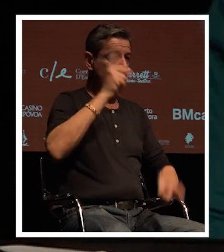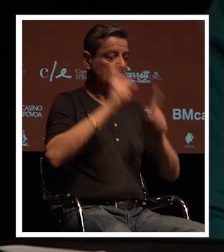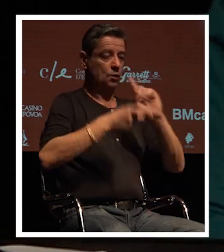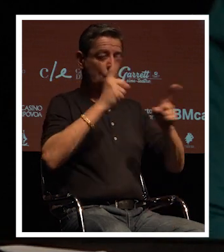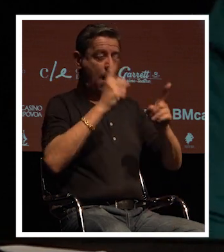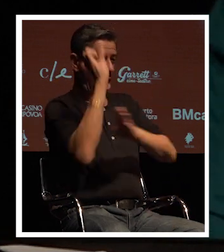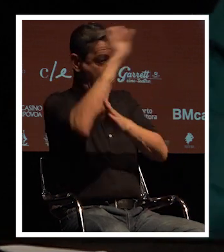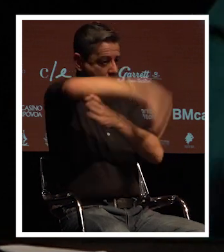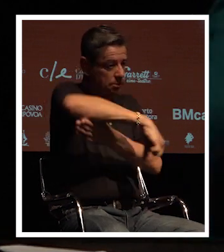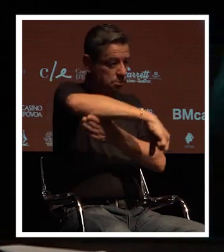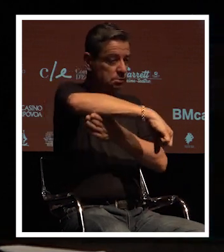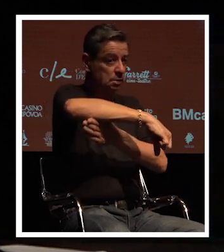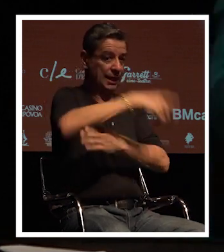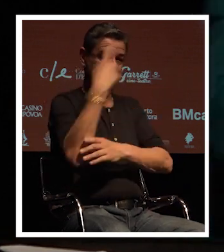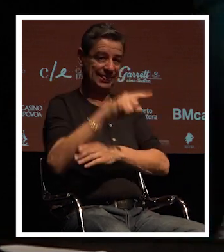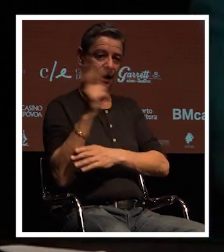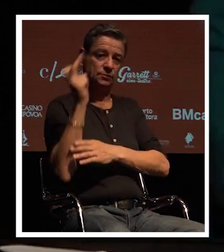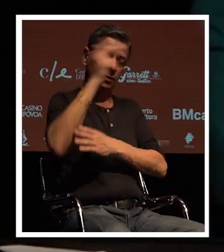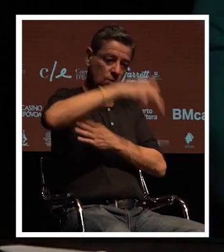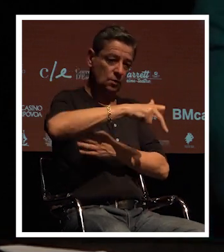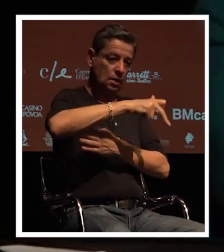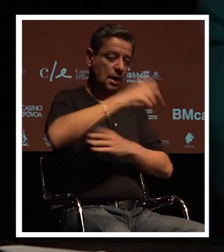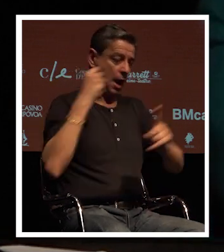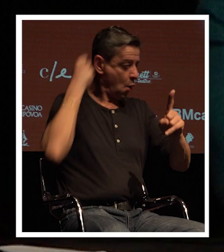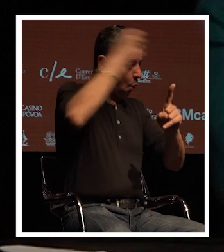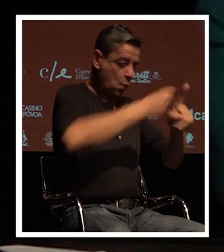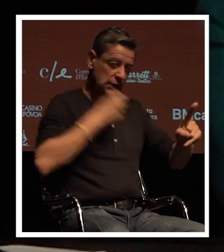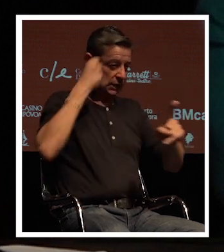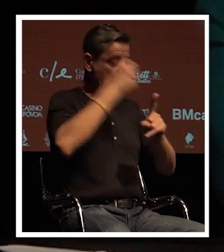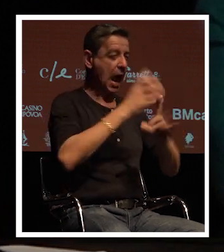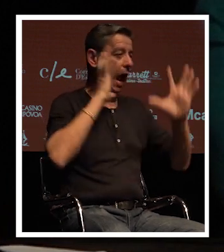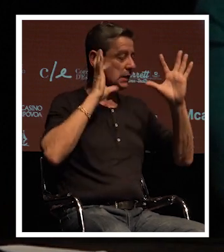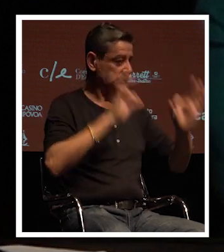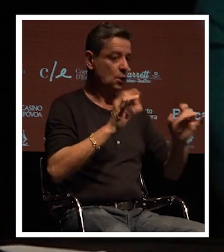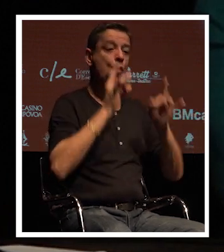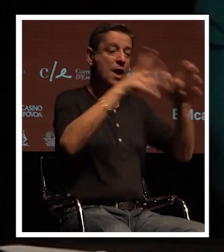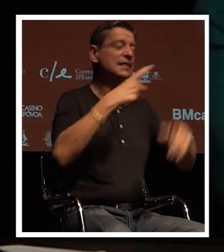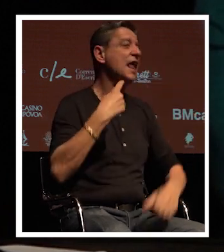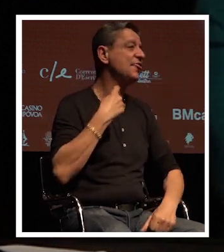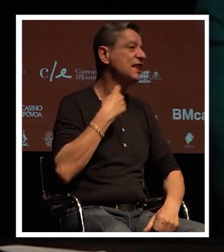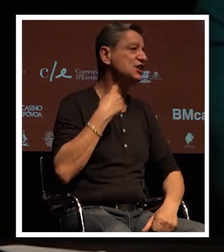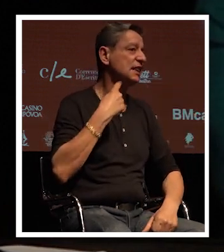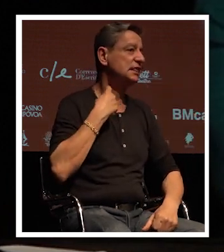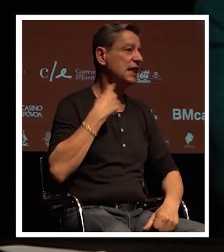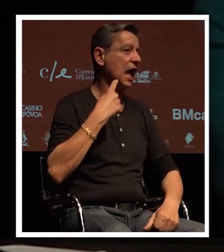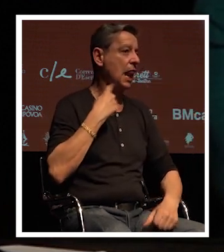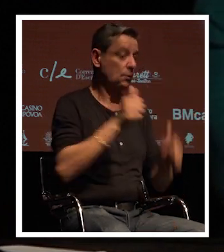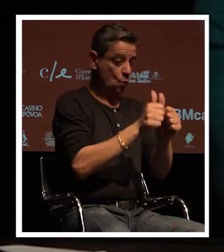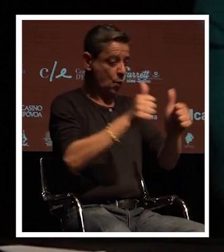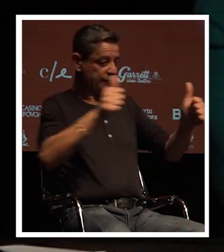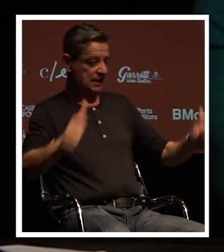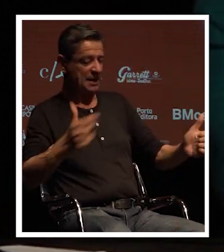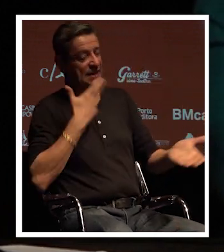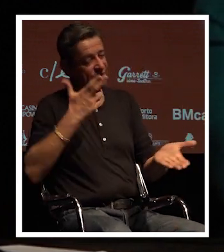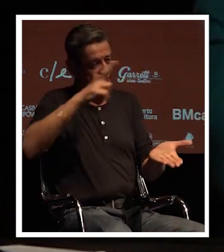boicote tem que vir por aí tem que vir a luta também tem que vir por aí Esta luta contra o digital o avassalamento digital o afastamento da